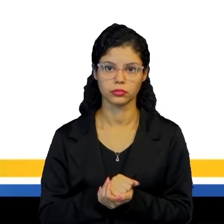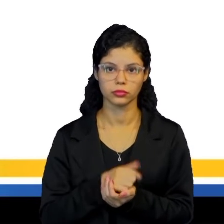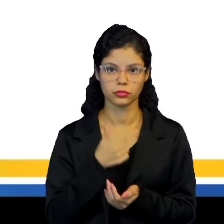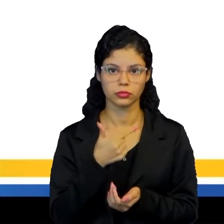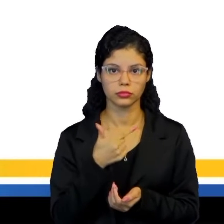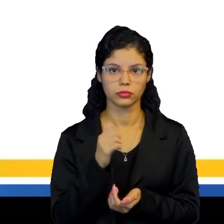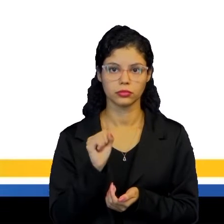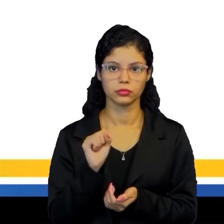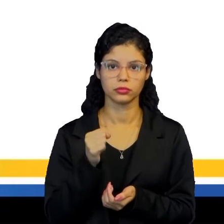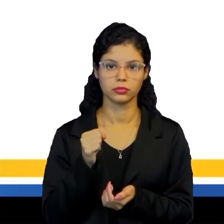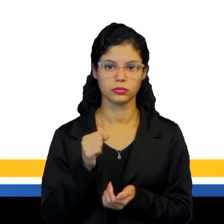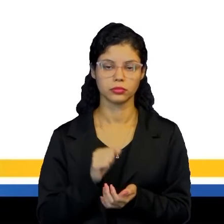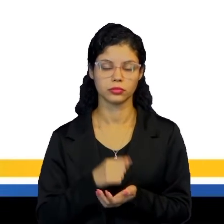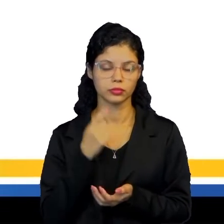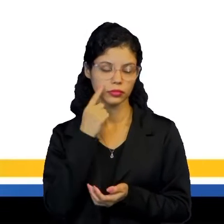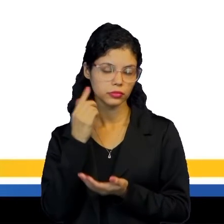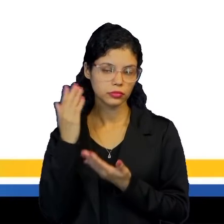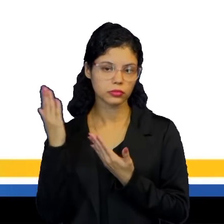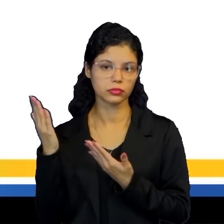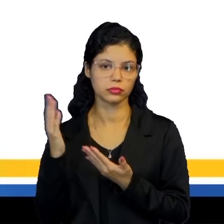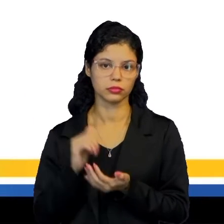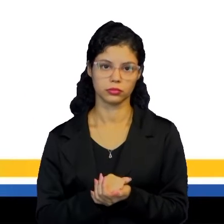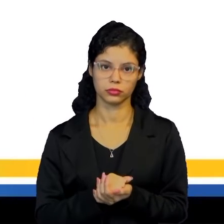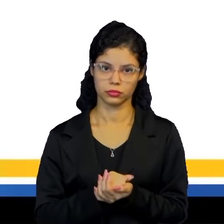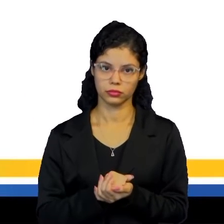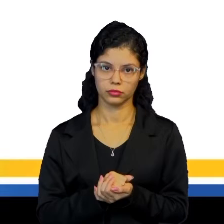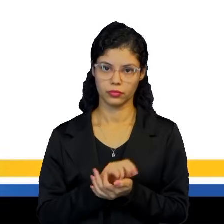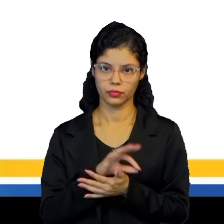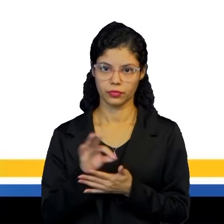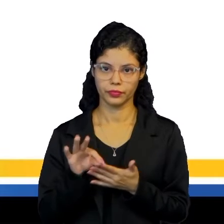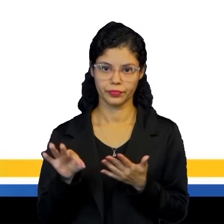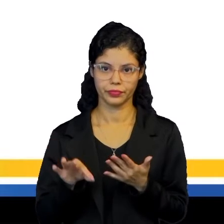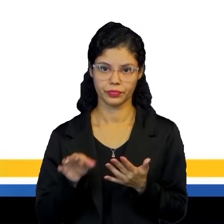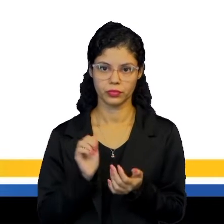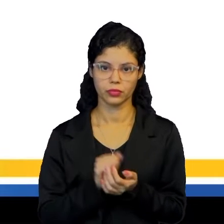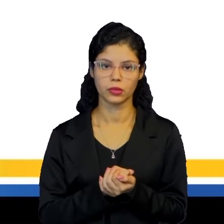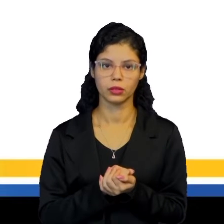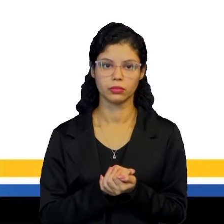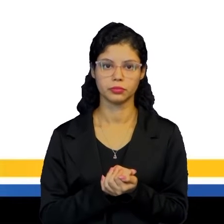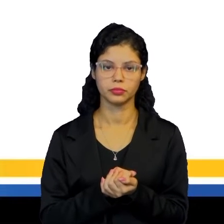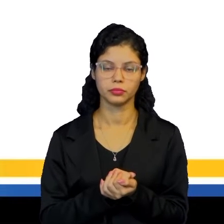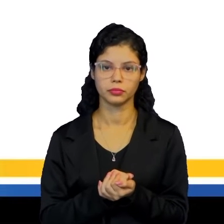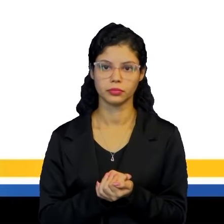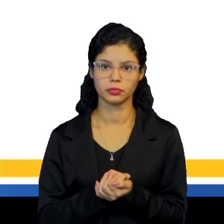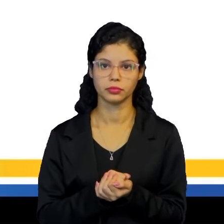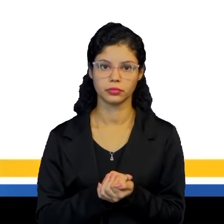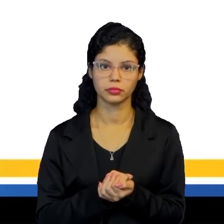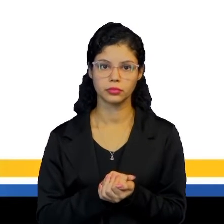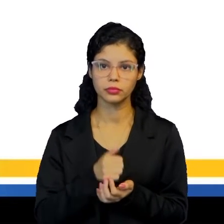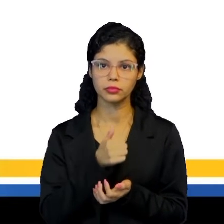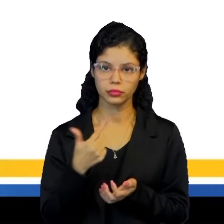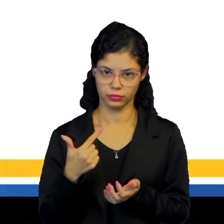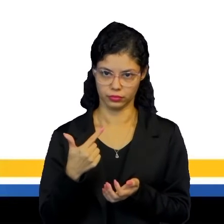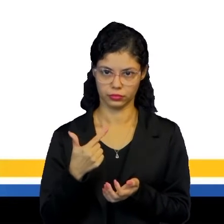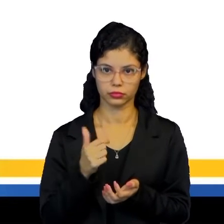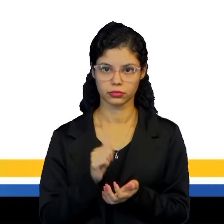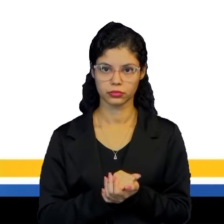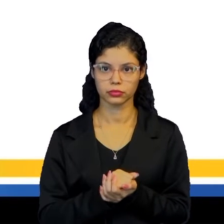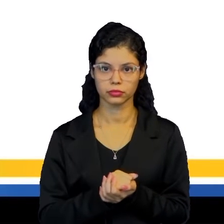geométrica. Então, olha aí, vamos falar de elementos. Ele quer o número 12, o